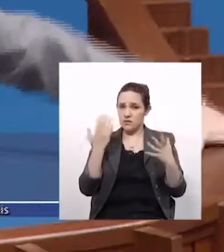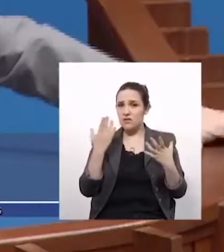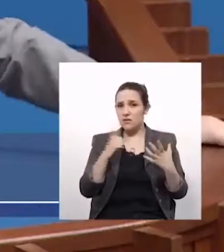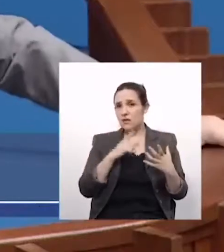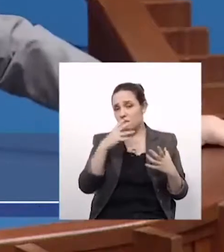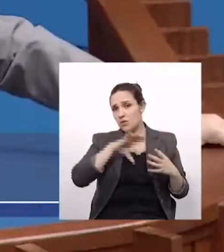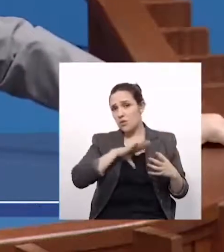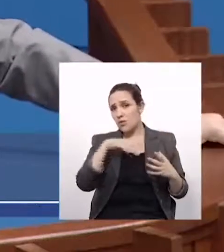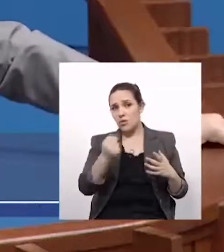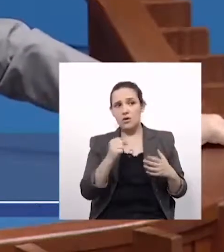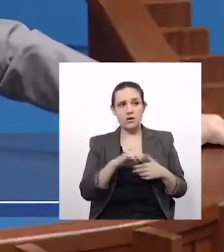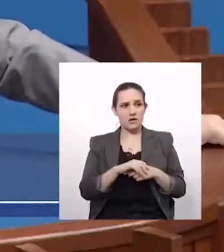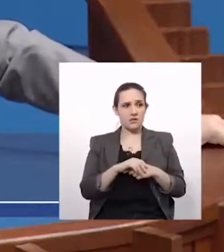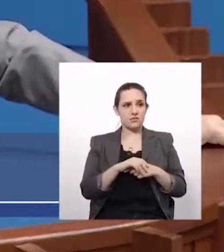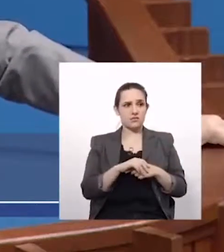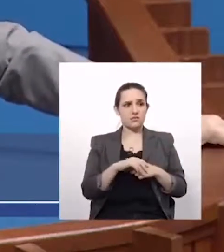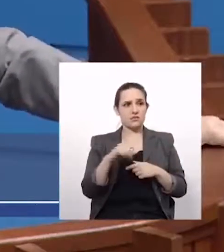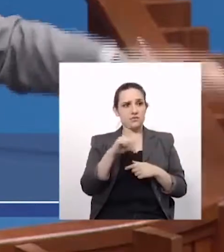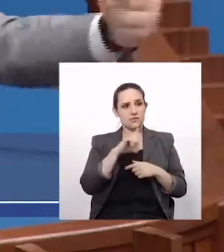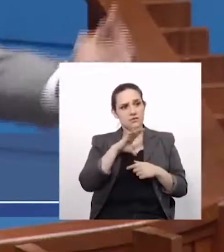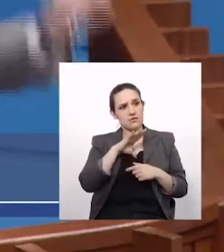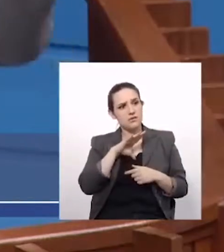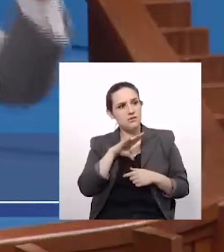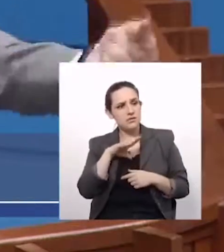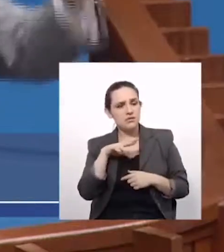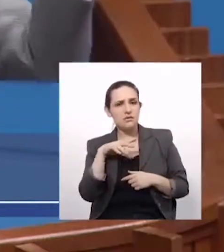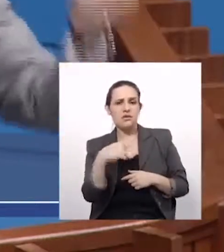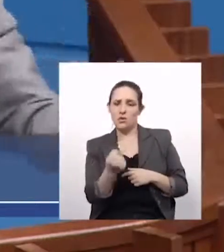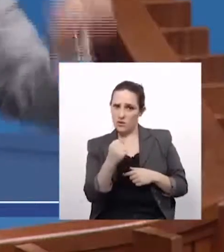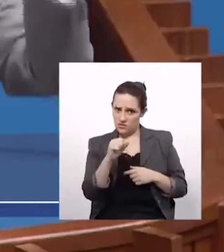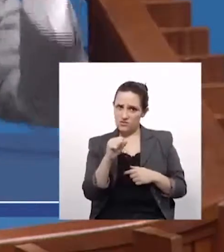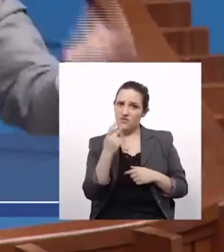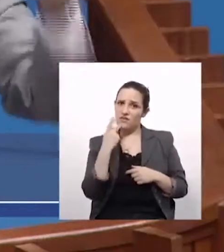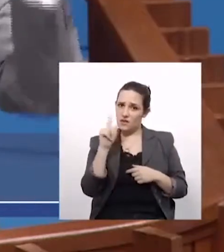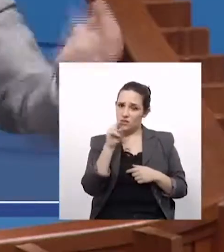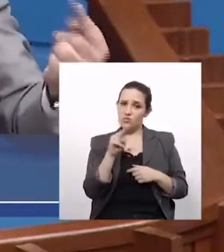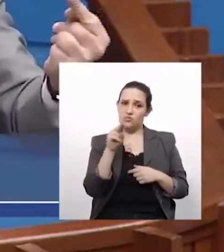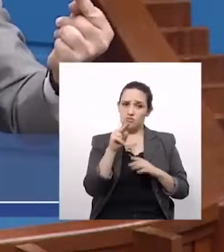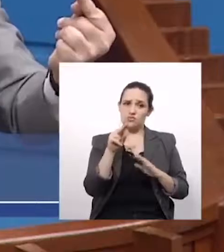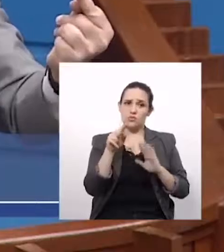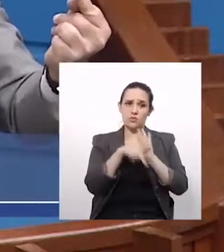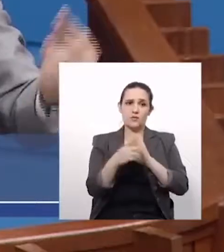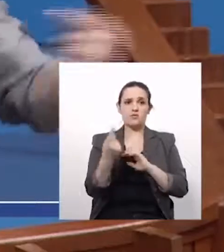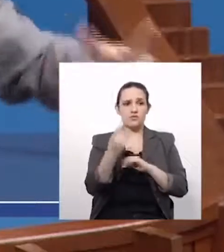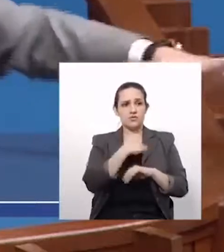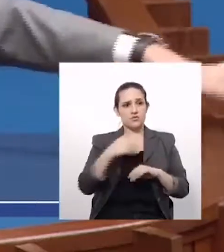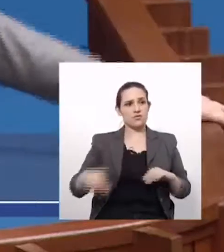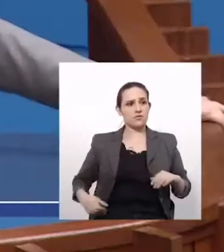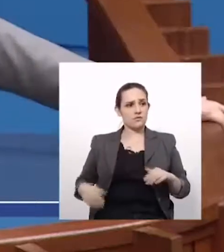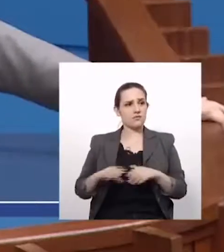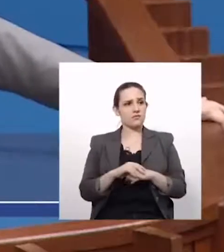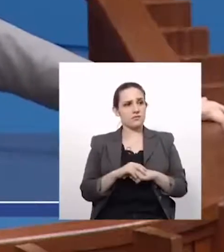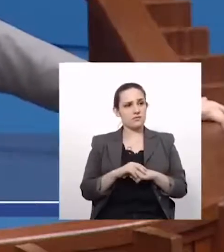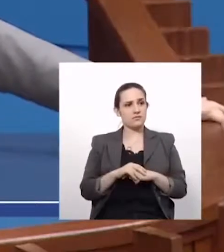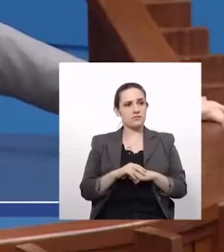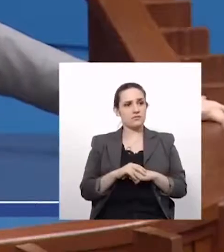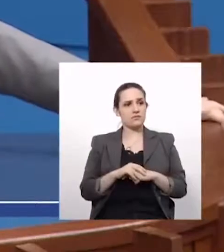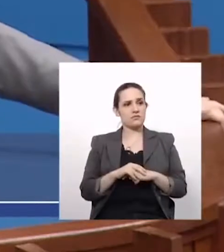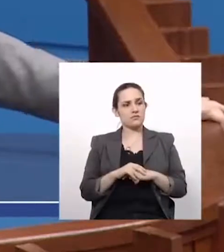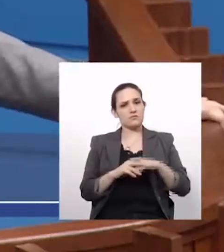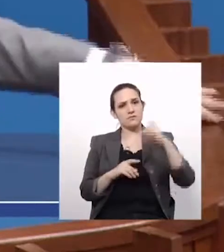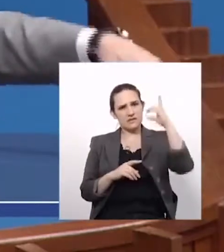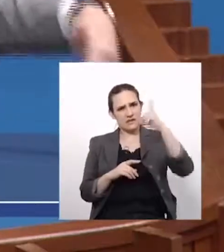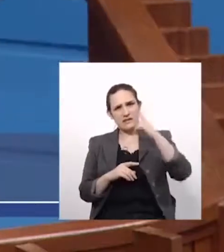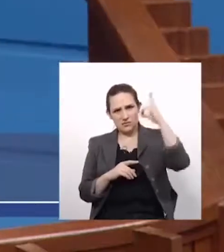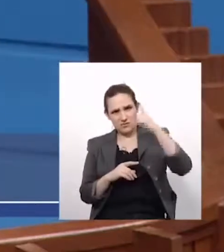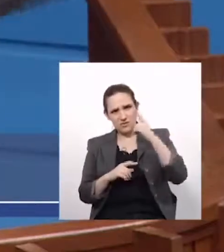quem falou em R$200 mil? Eu não ouvi nessa casa em nenhum momento parlamentar dizer que não estava assinando